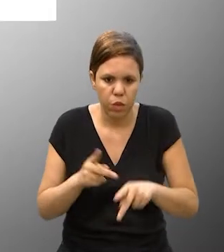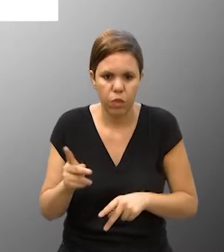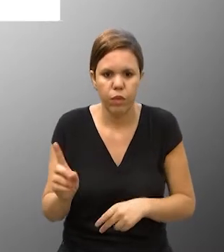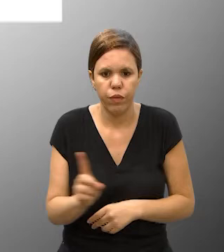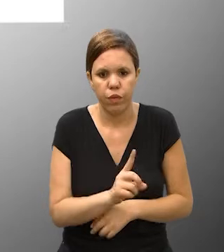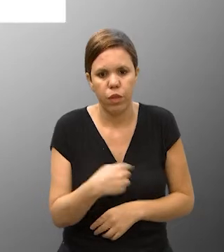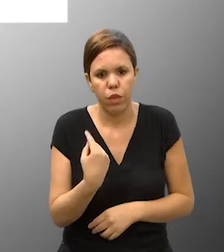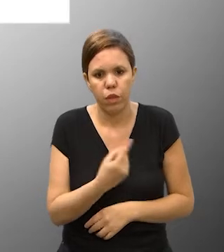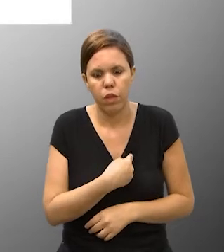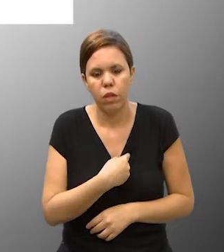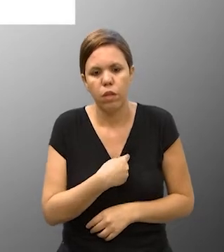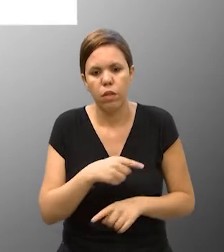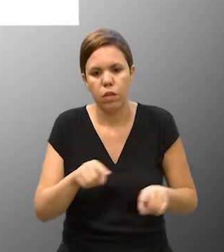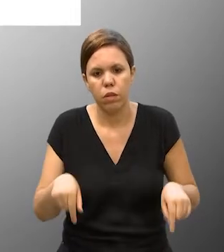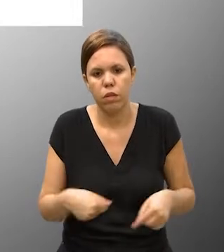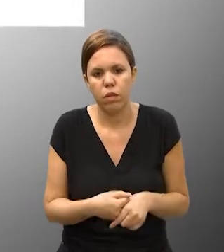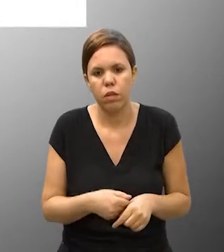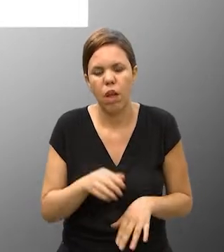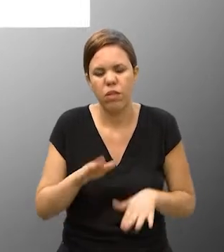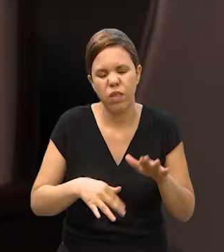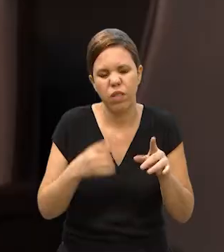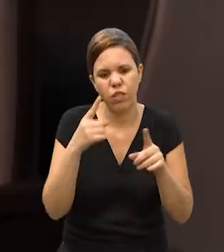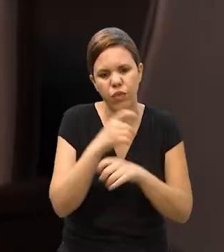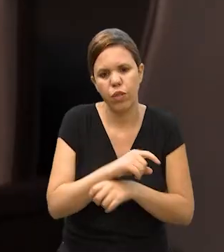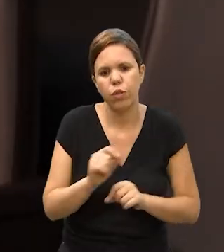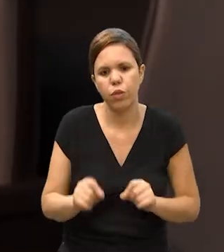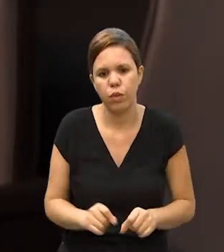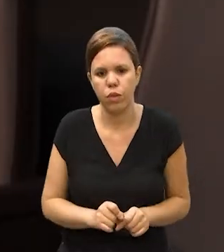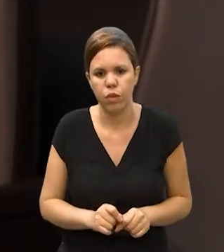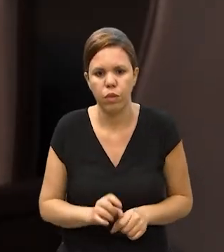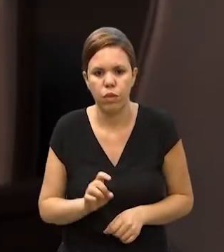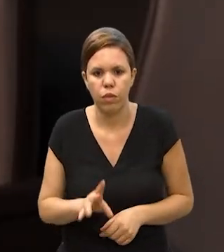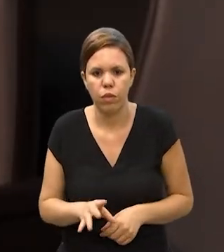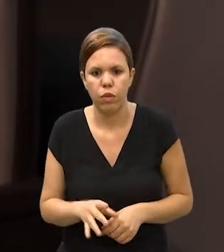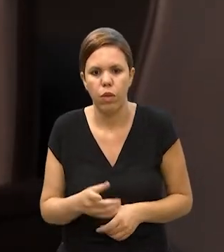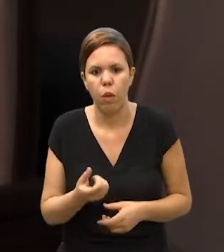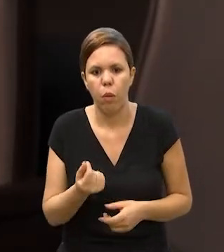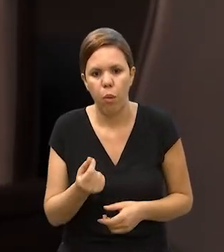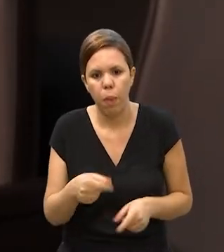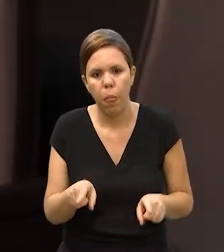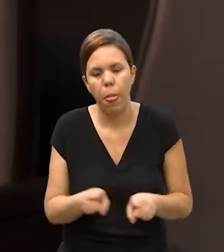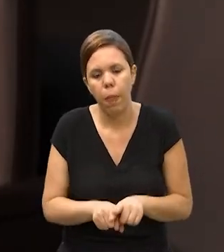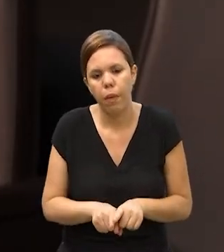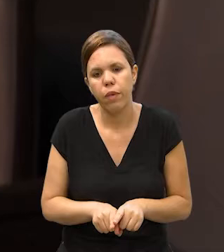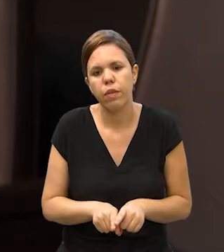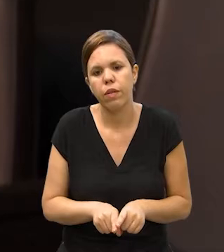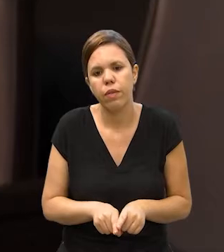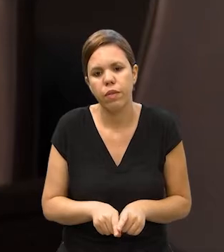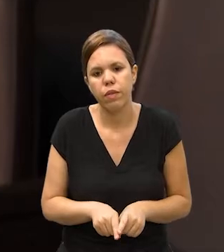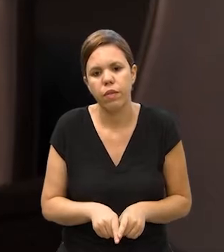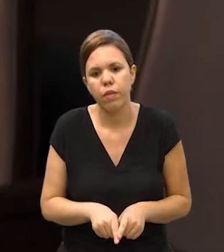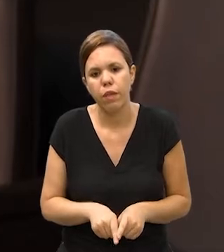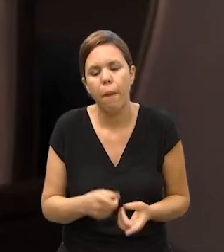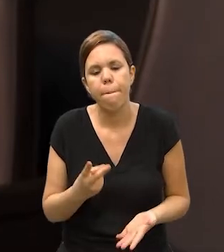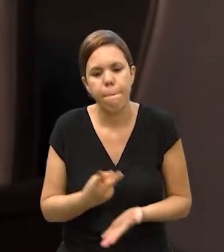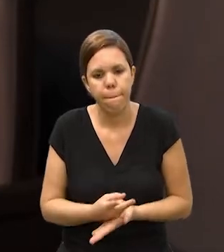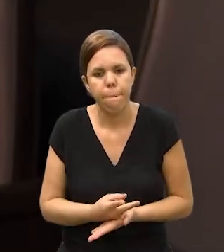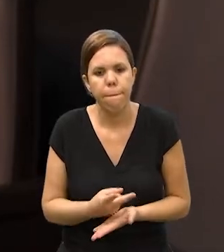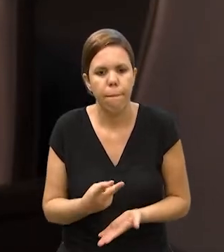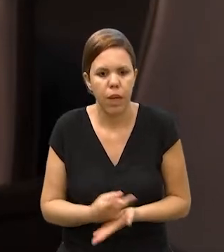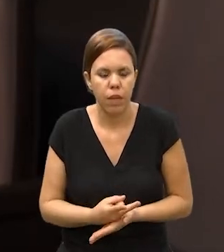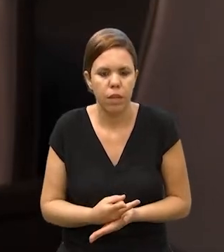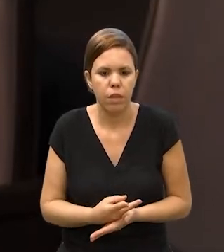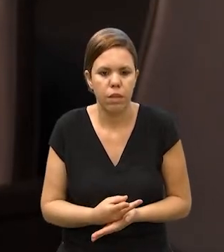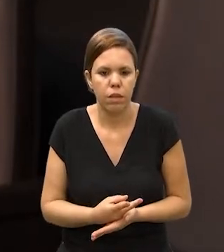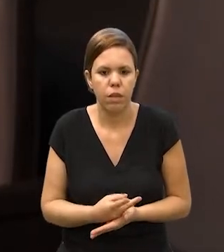nosso gabinete falando da dificuldade que é, né? Não só da dificuldade financeira, mas da dificuldade para você manter a